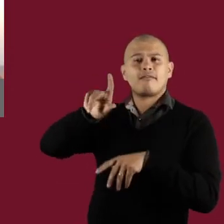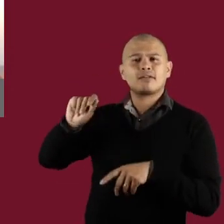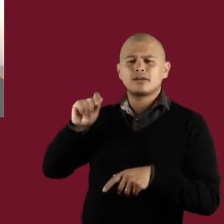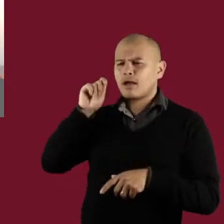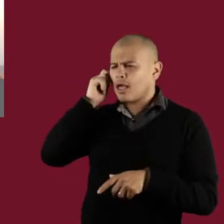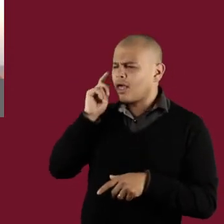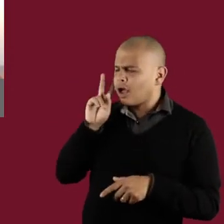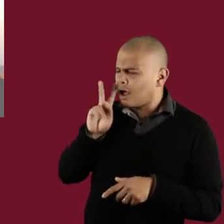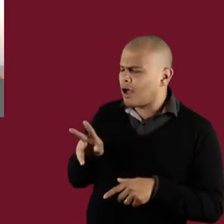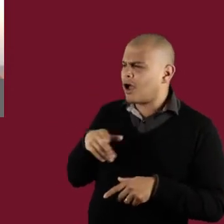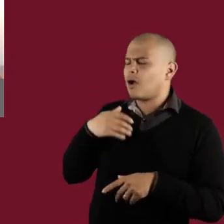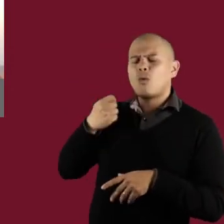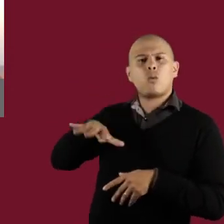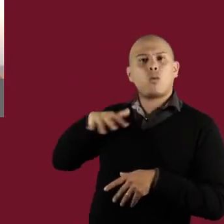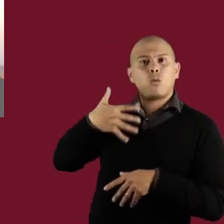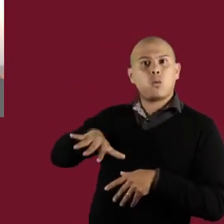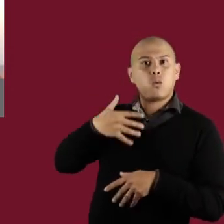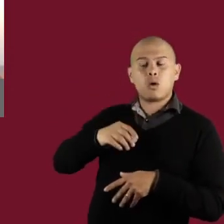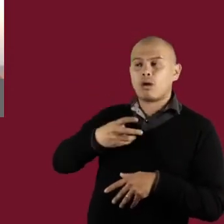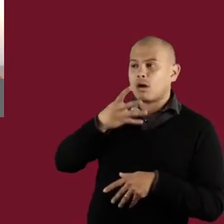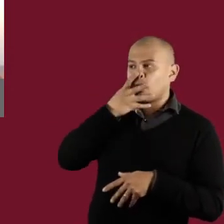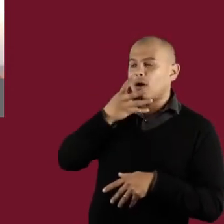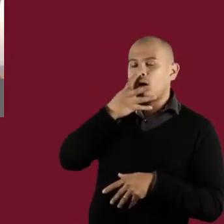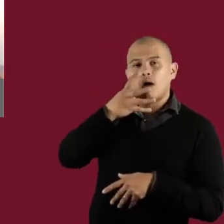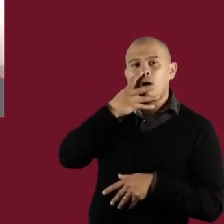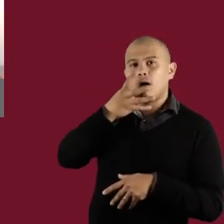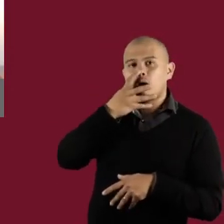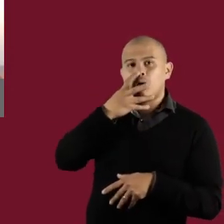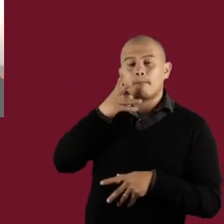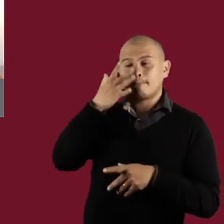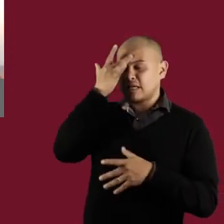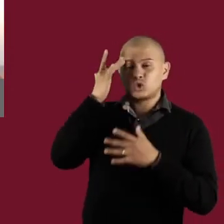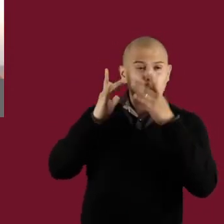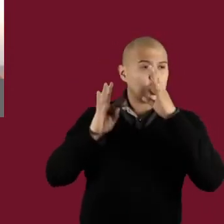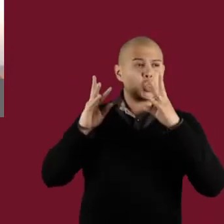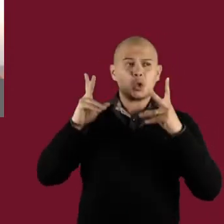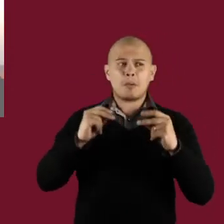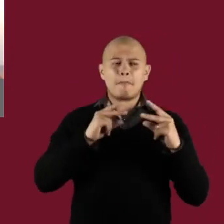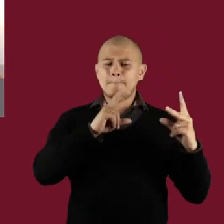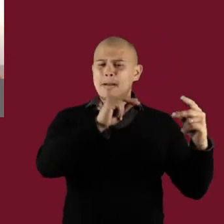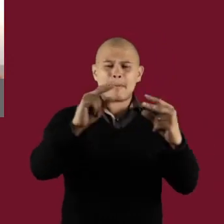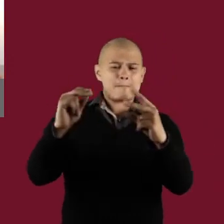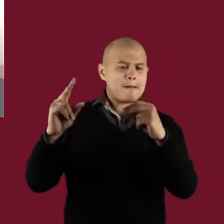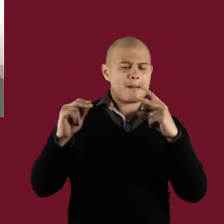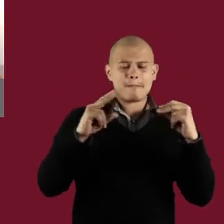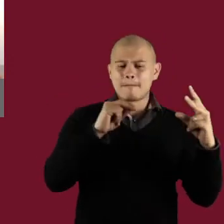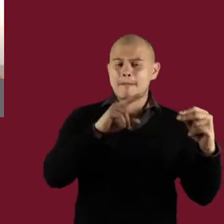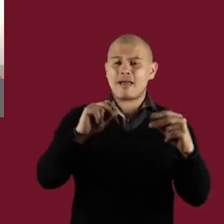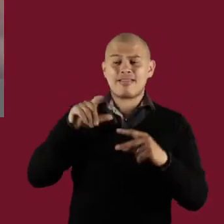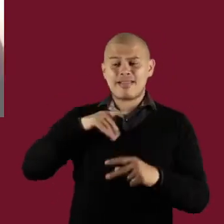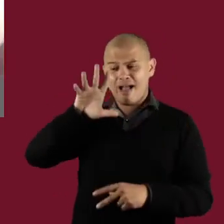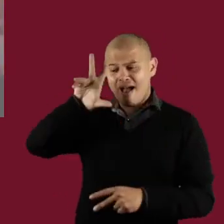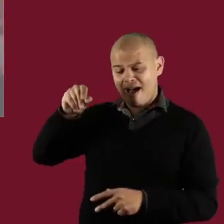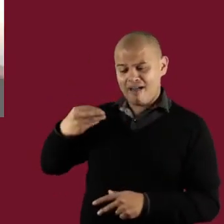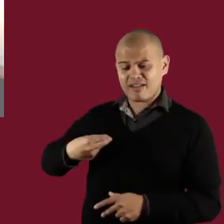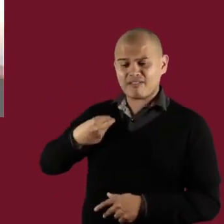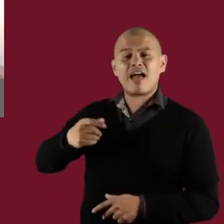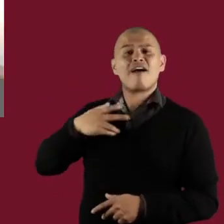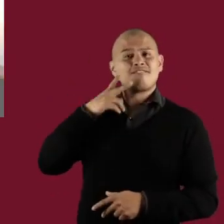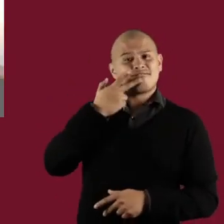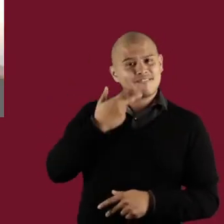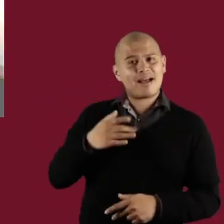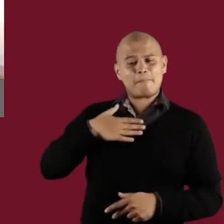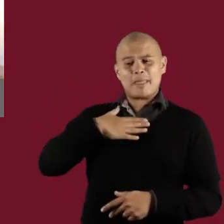eu ficava absolutamente fascinada por aquelas pessoas todas que falavam a minha língua na África, minha língua, né? A nossa língua